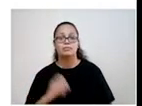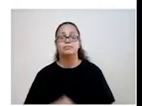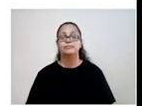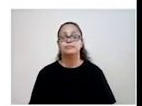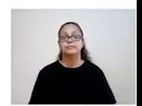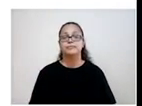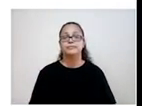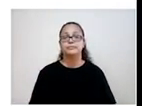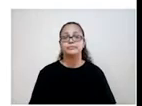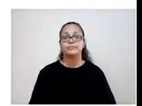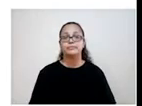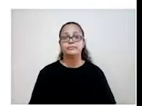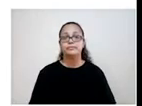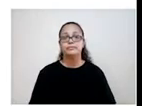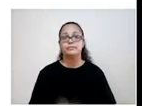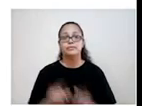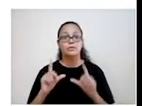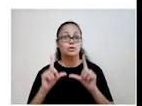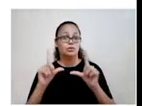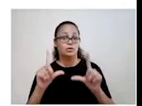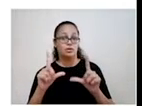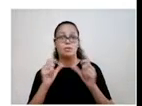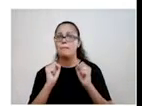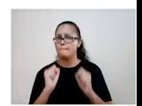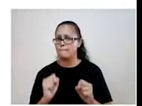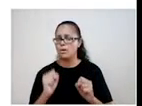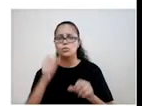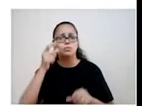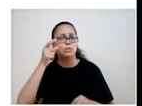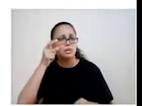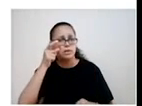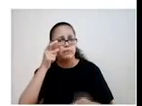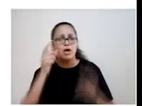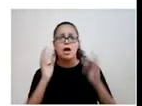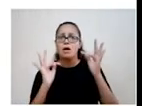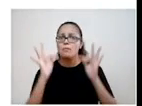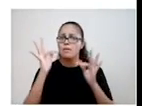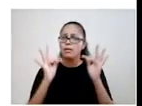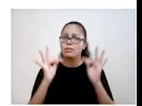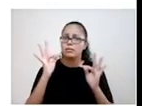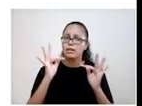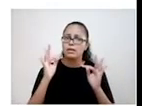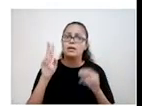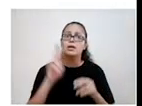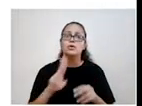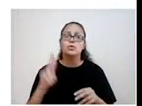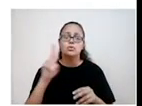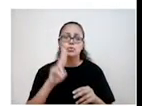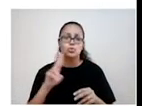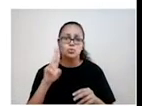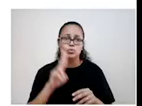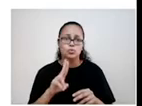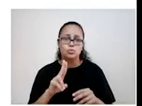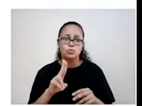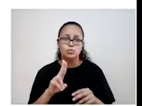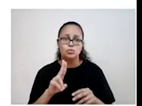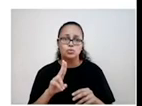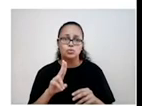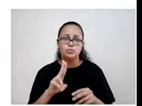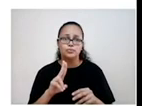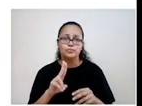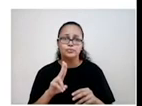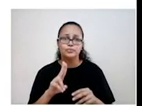1498. Nele é possível observar aquelas técnicas de perspectiva e o uso de dimensões